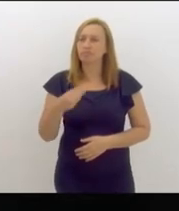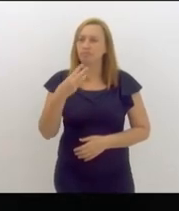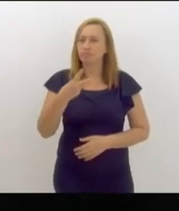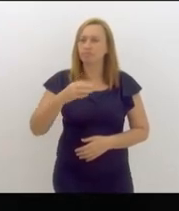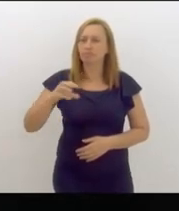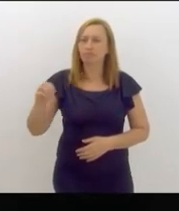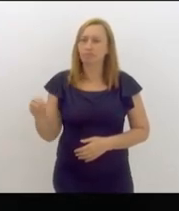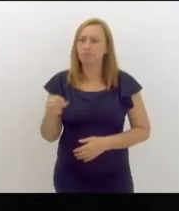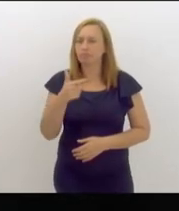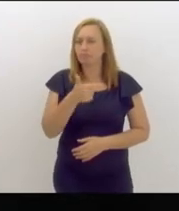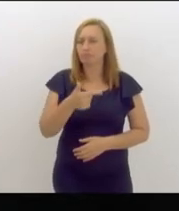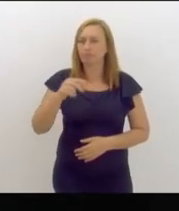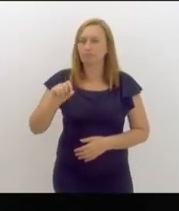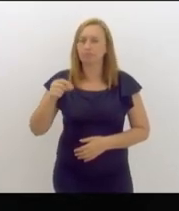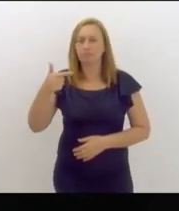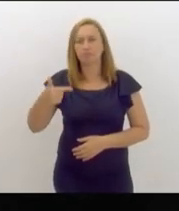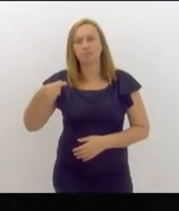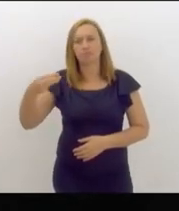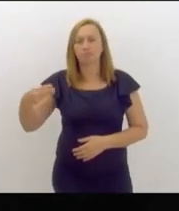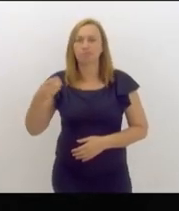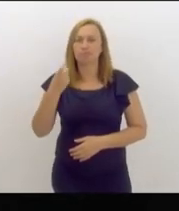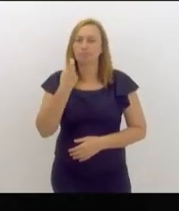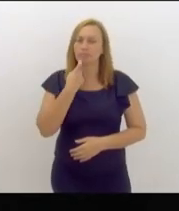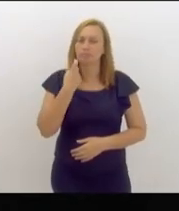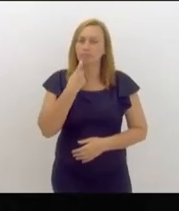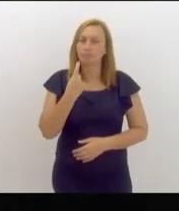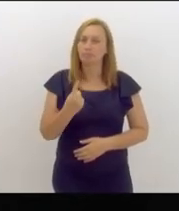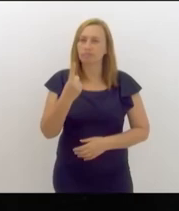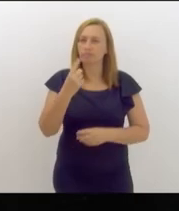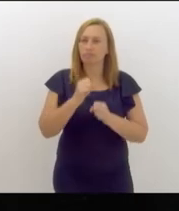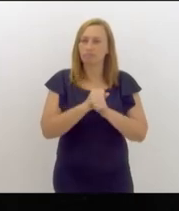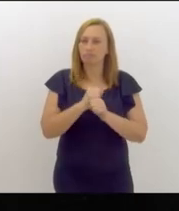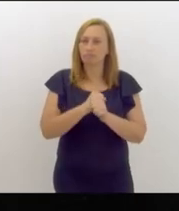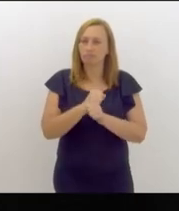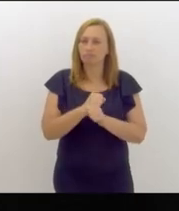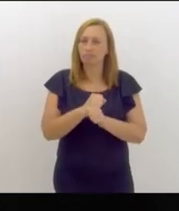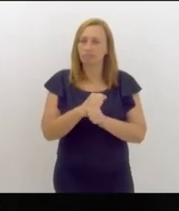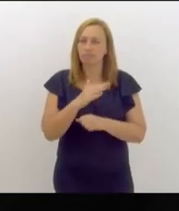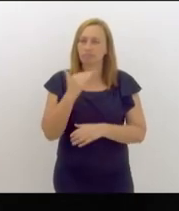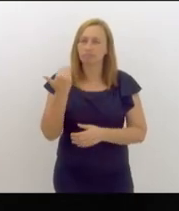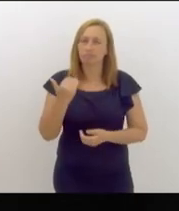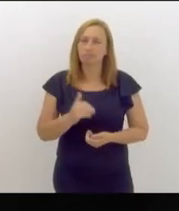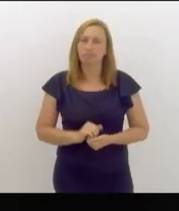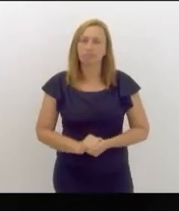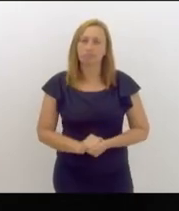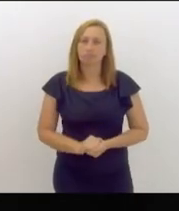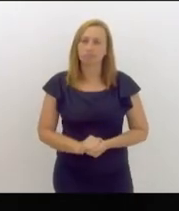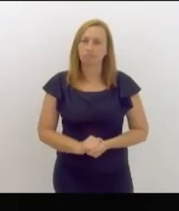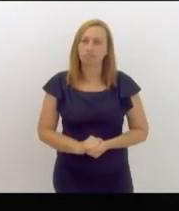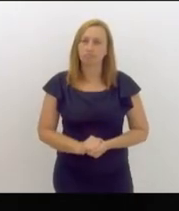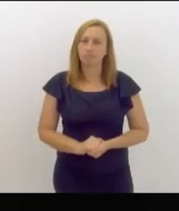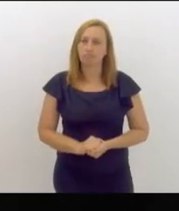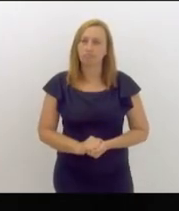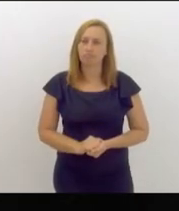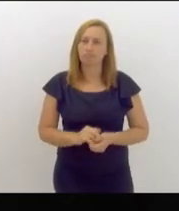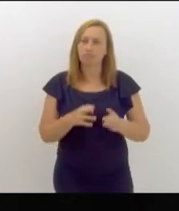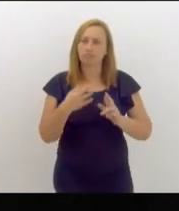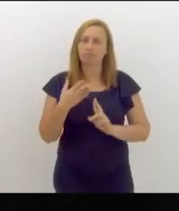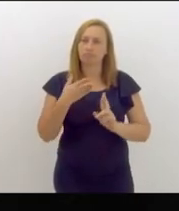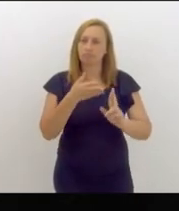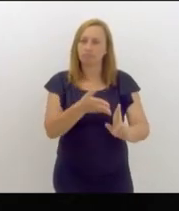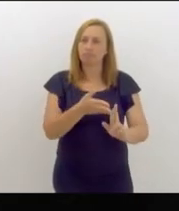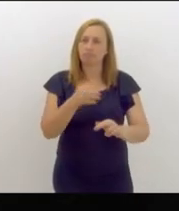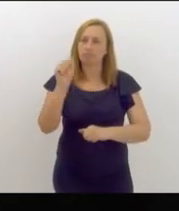2023 sexta-feira completa um ano sem o Professor Luiz pinguelli Rosa uma das referências